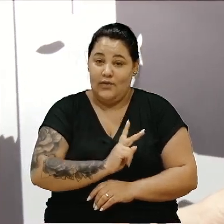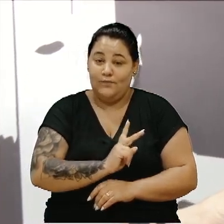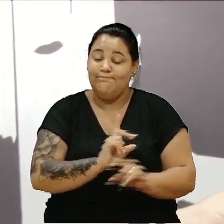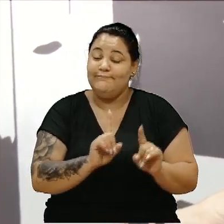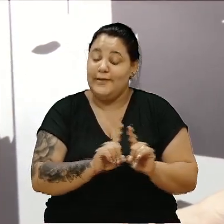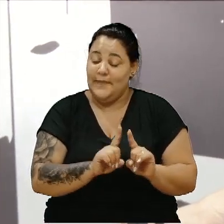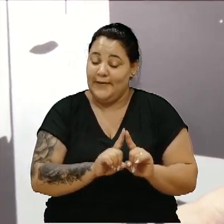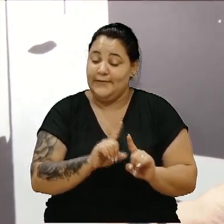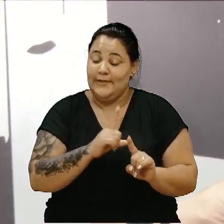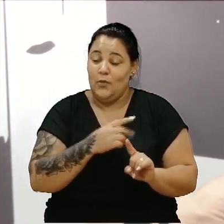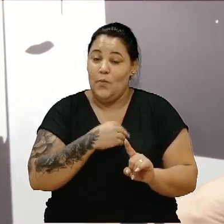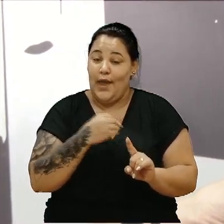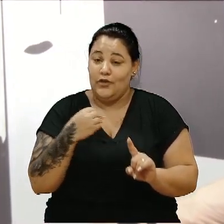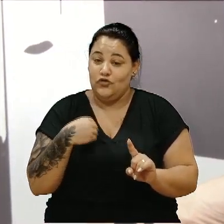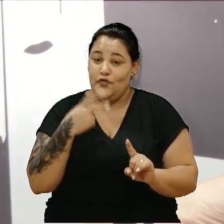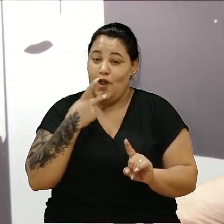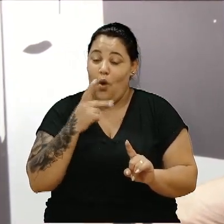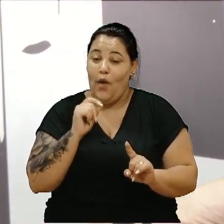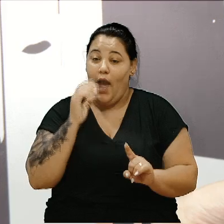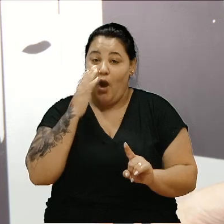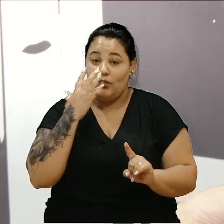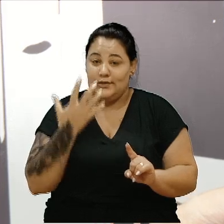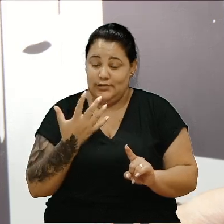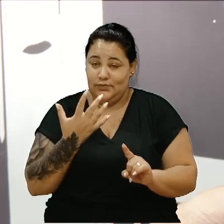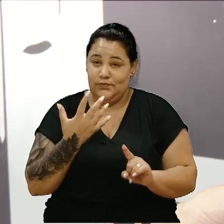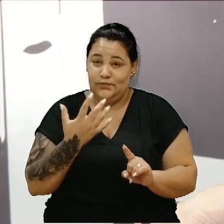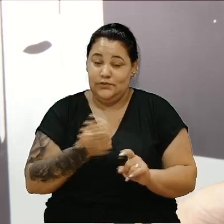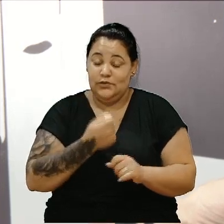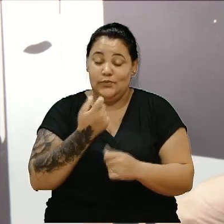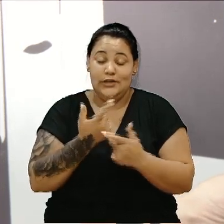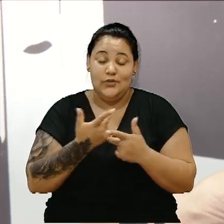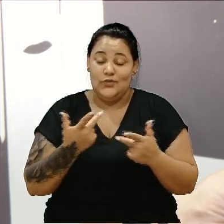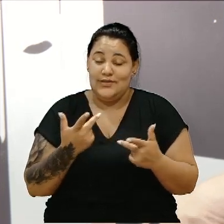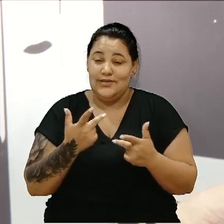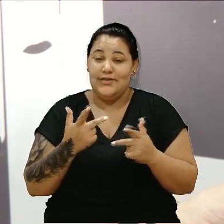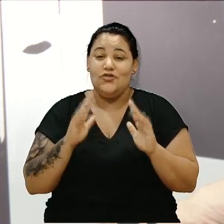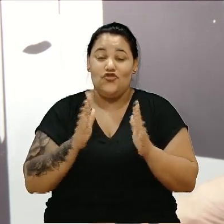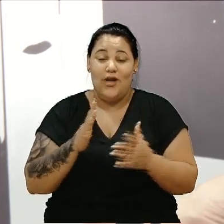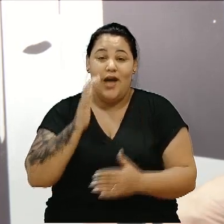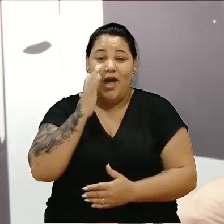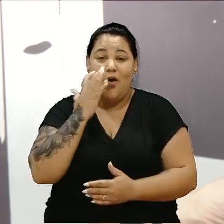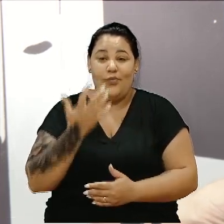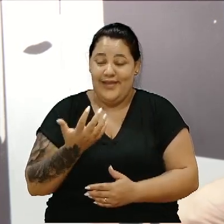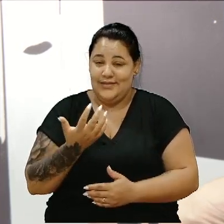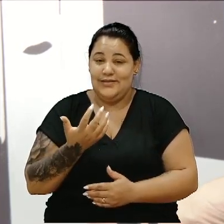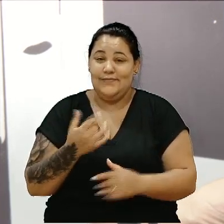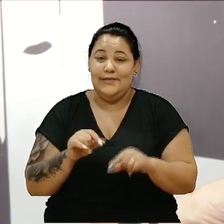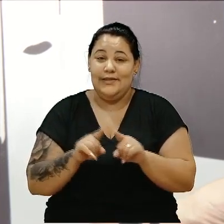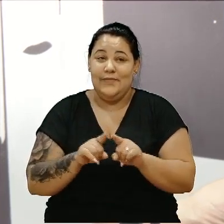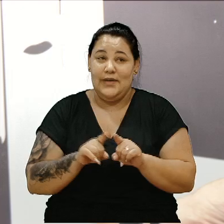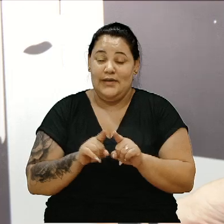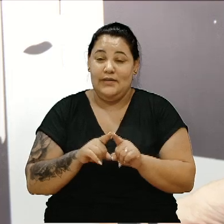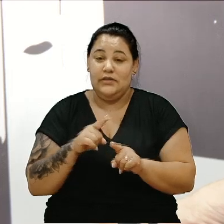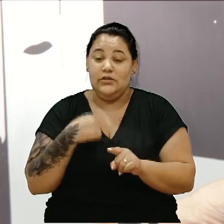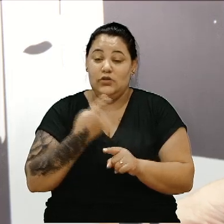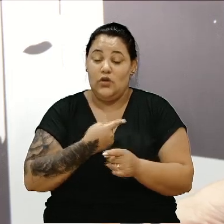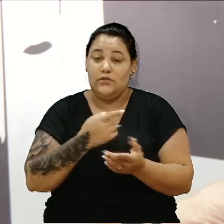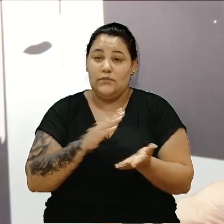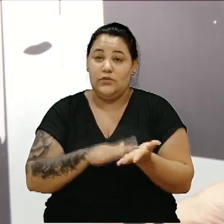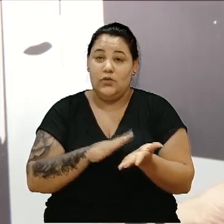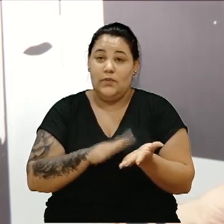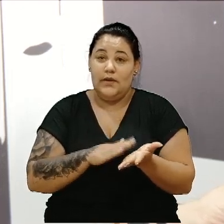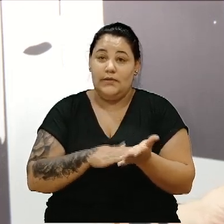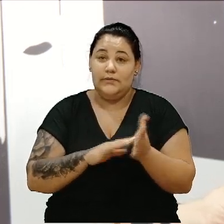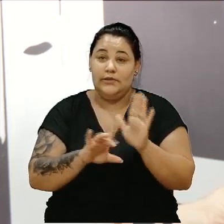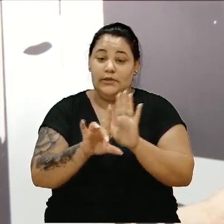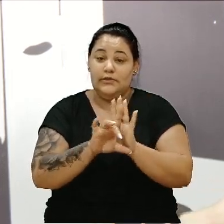um dos casos, né? Esse é um dos diversos casos que acontecem nesse decorrer, e nós vamos cobrar que a lei